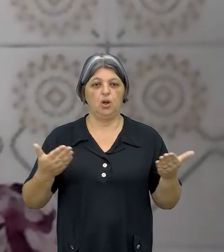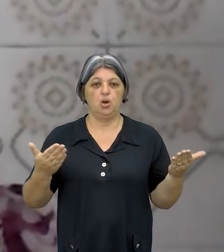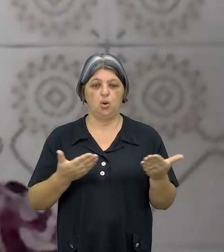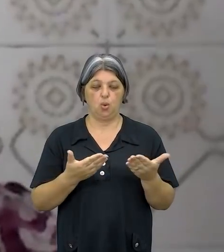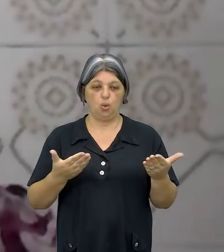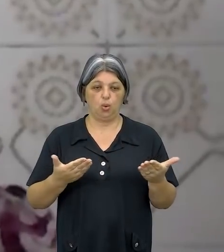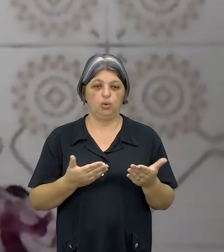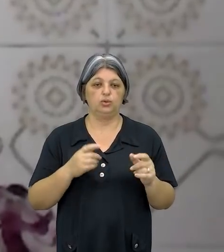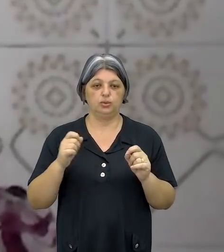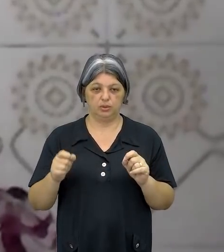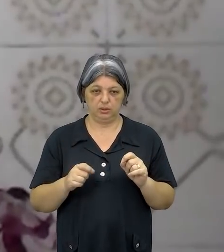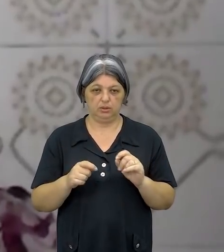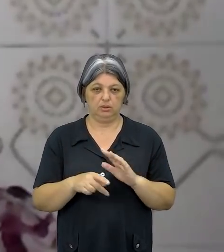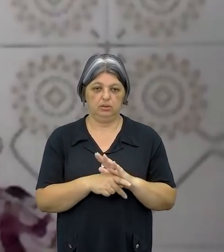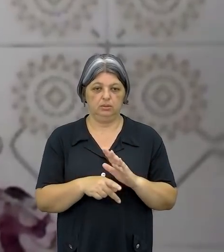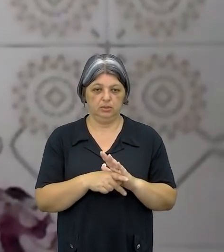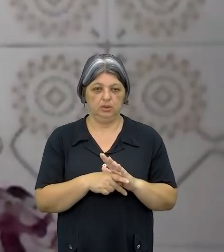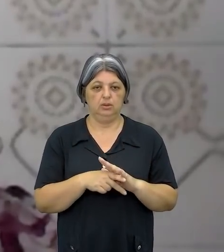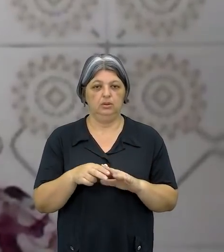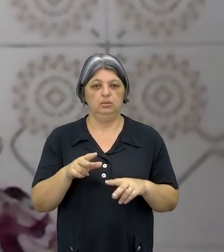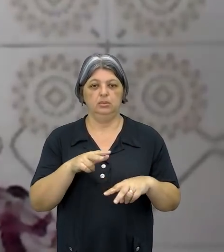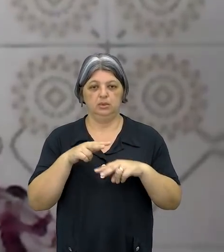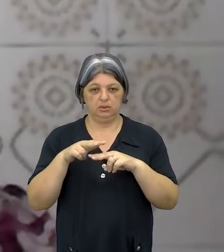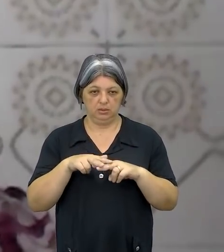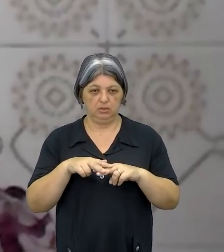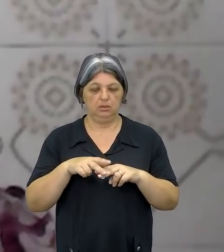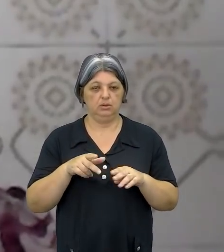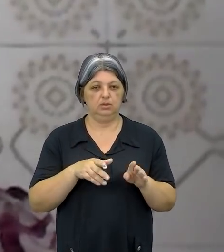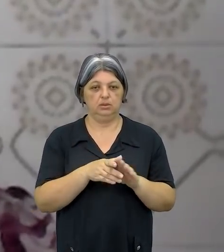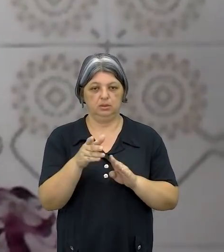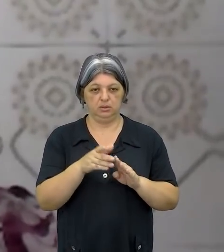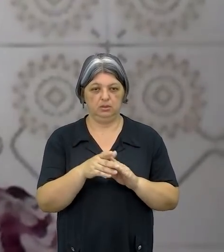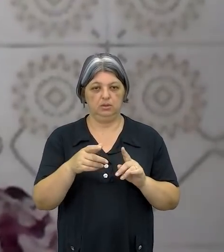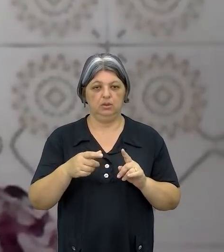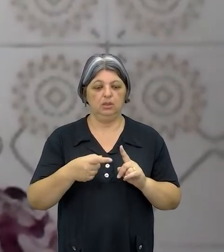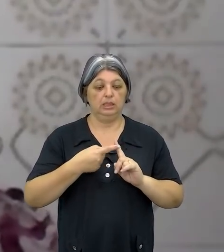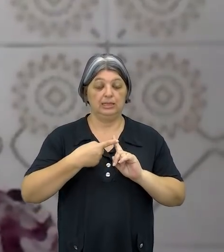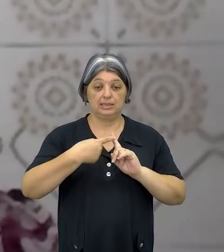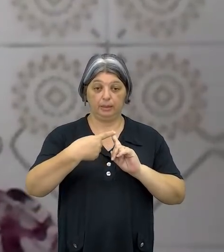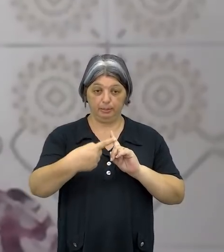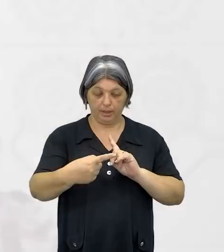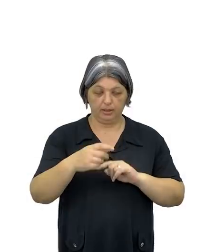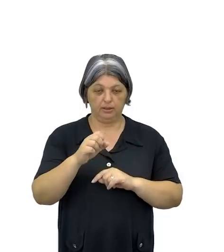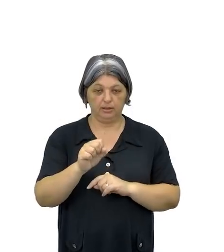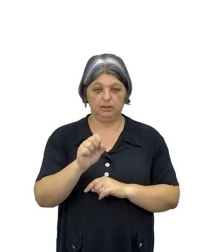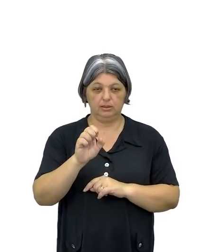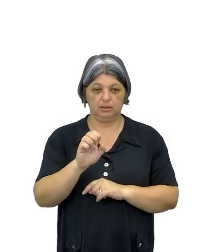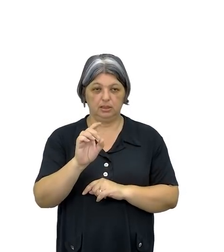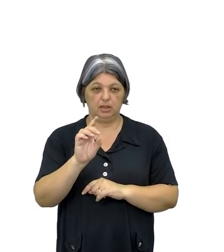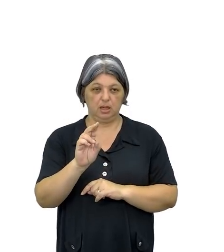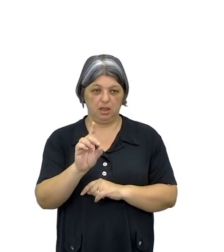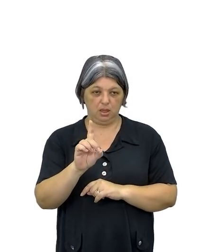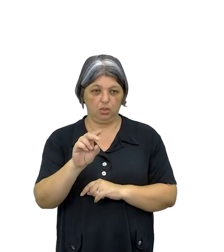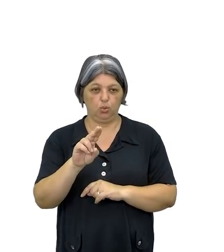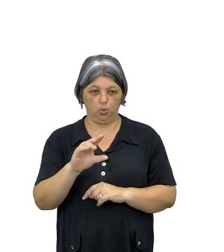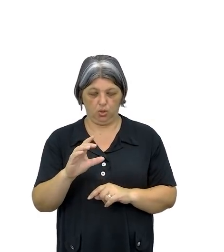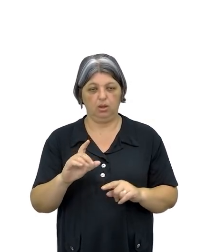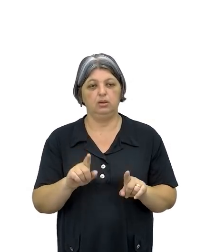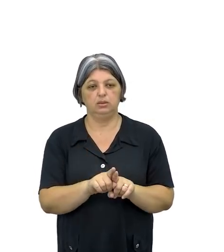que é revisitar orientações da semana, da SEDUC, né, daquela semana de planejamento que vocês tiveram